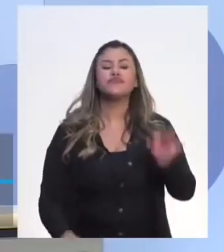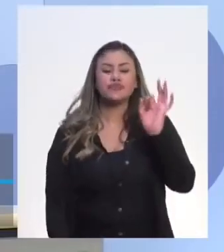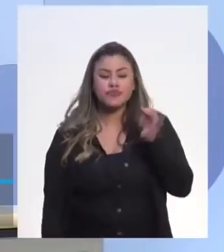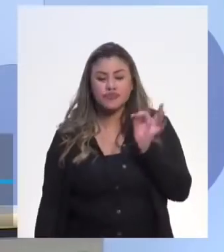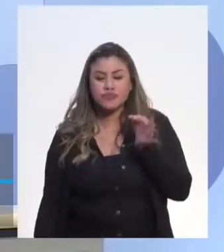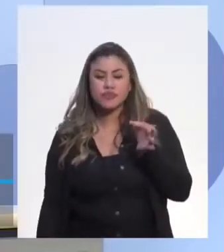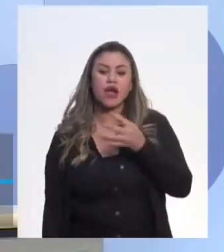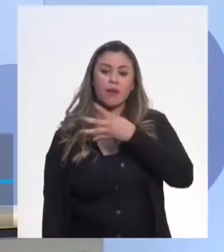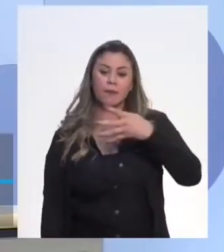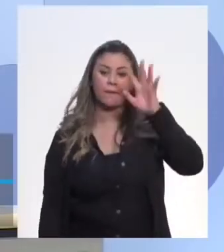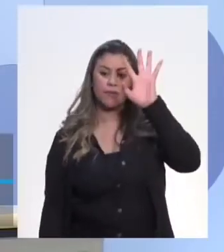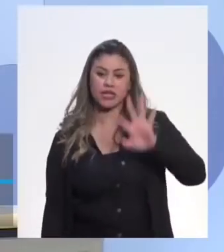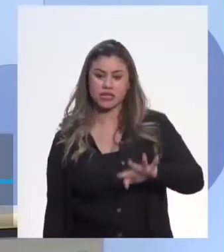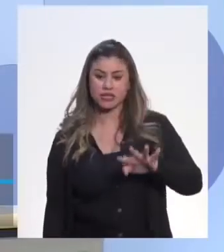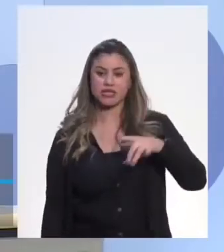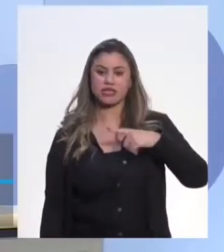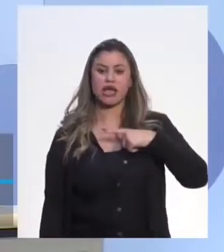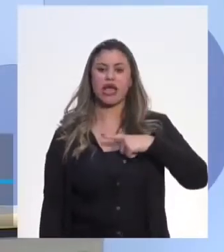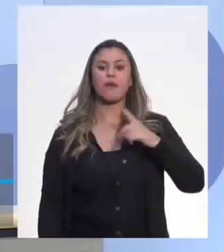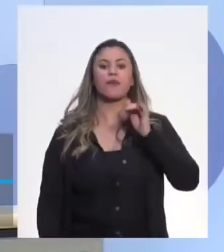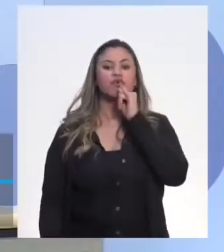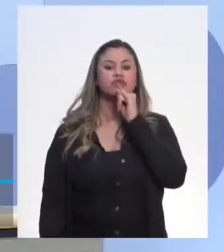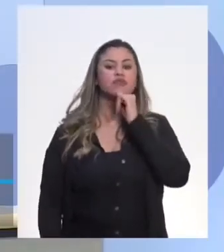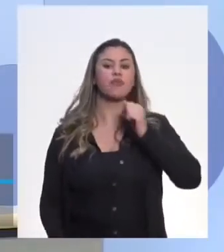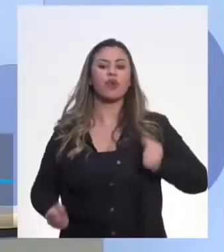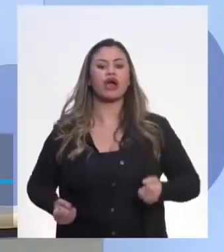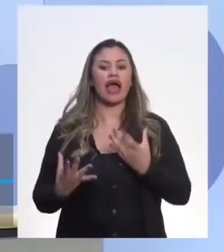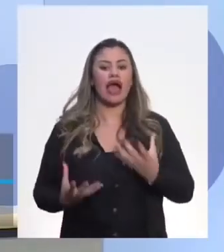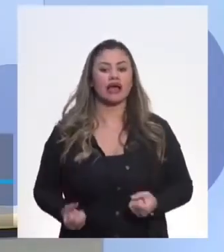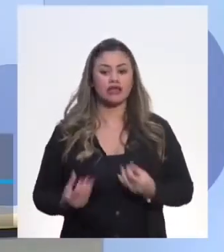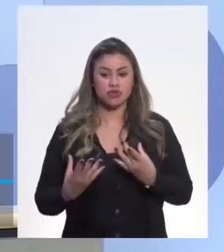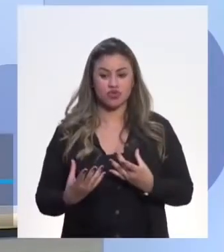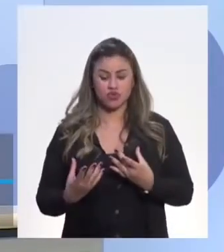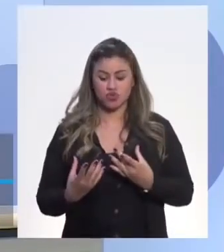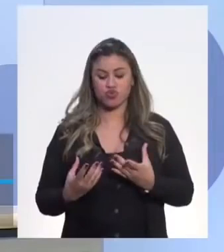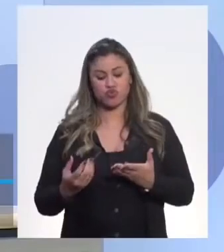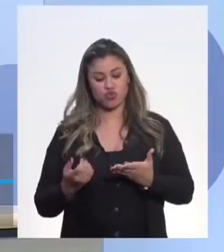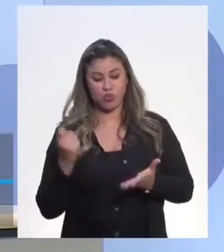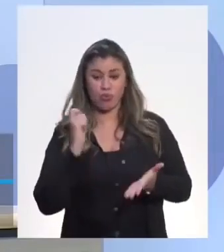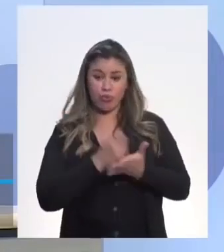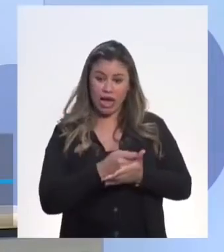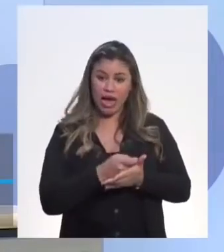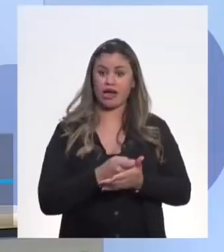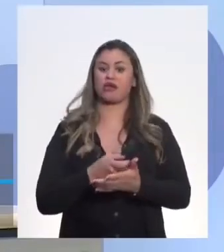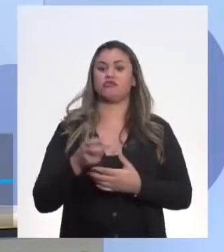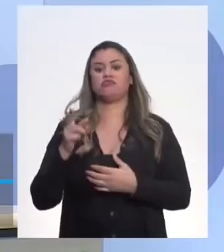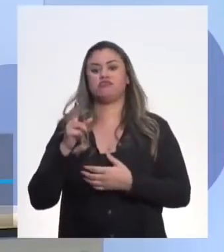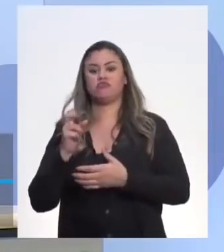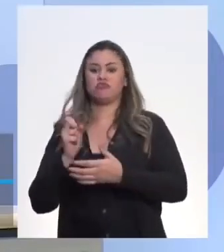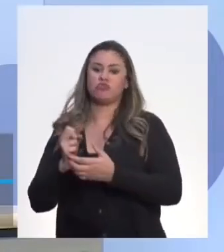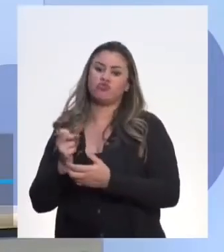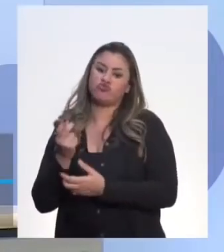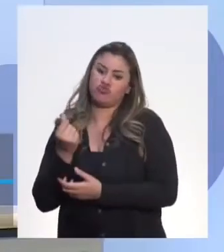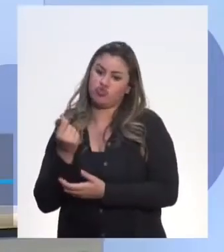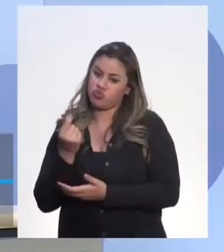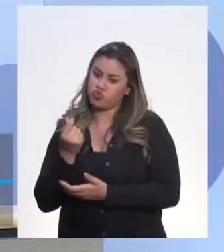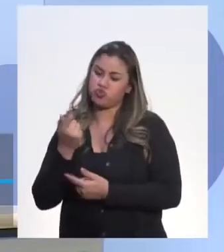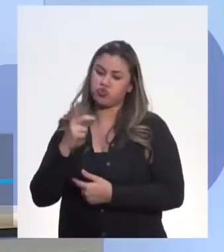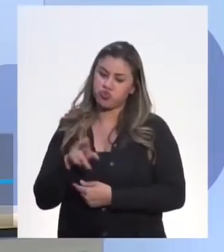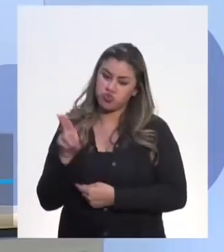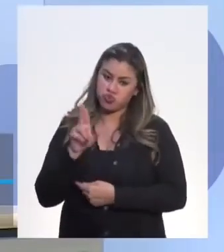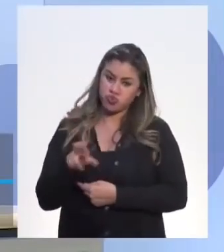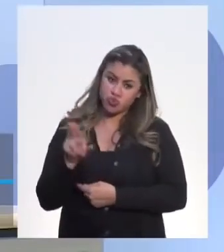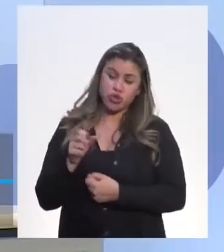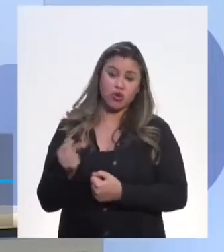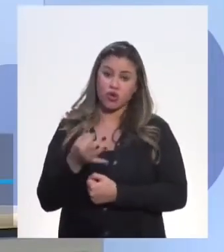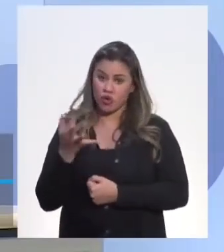muito comum nela é a questão da planilha de gastos onde você tem que entender o quanto aquele gasto né o quanto você está